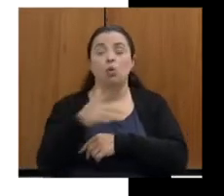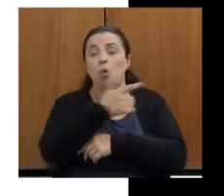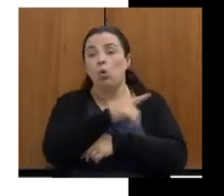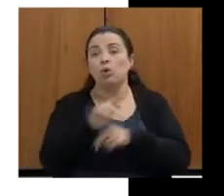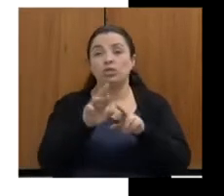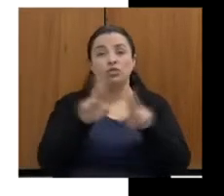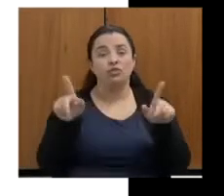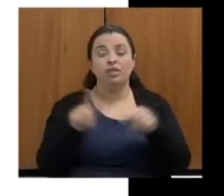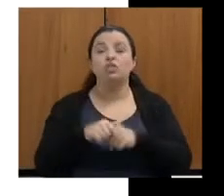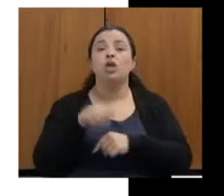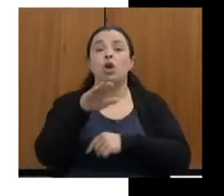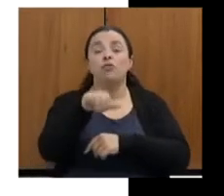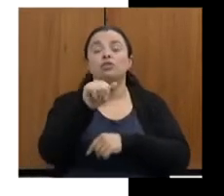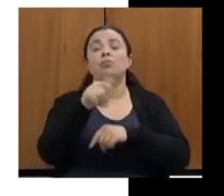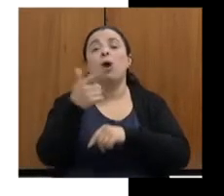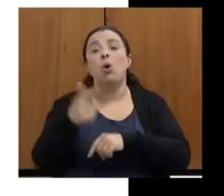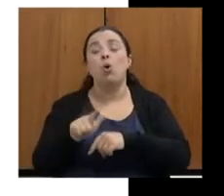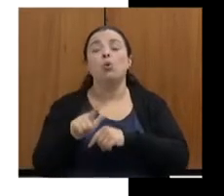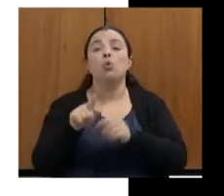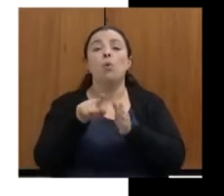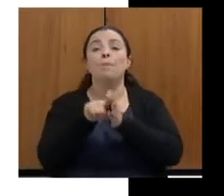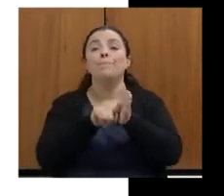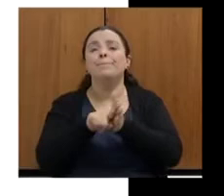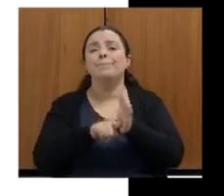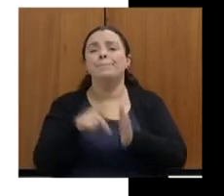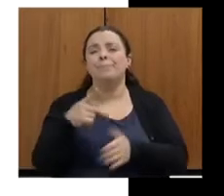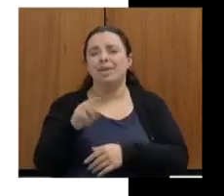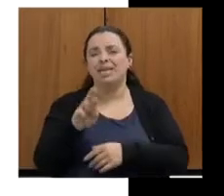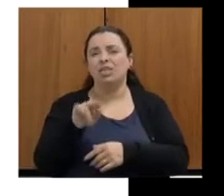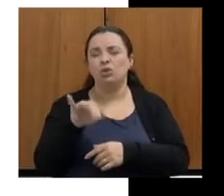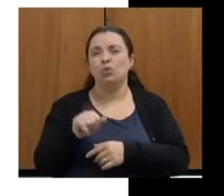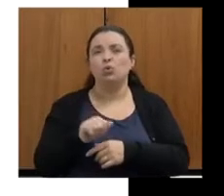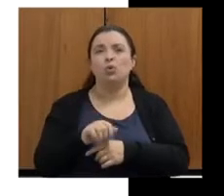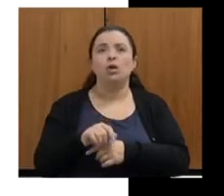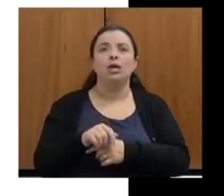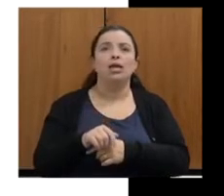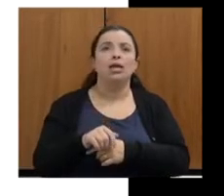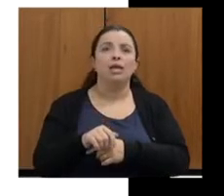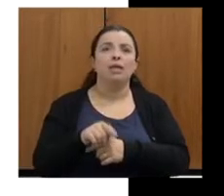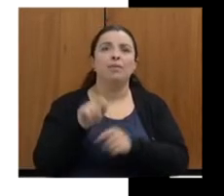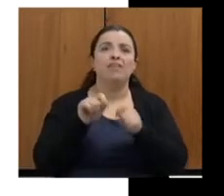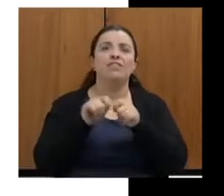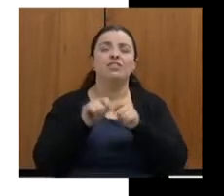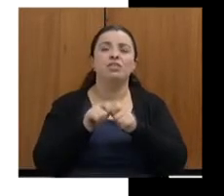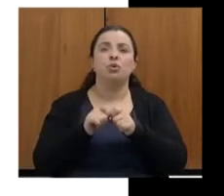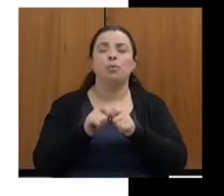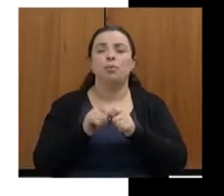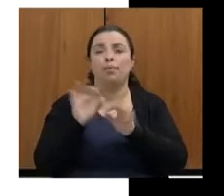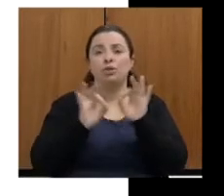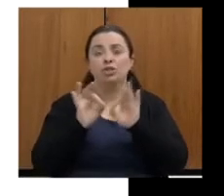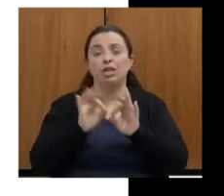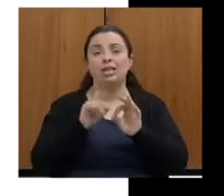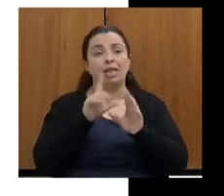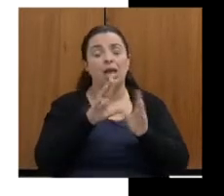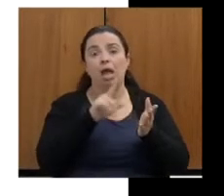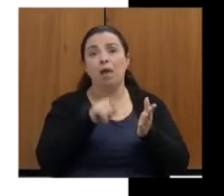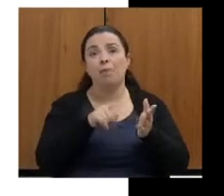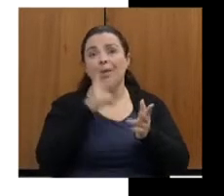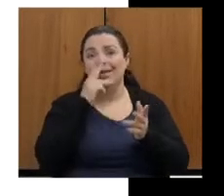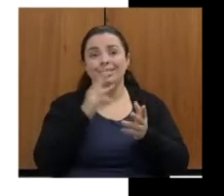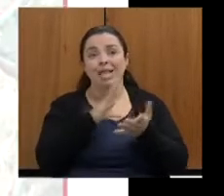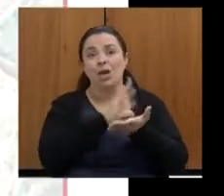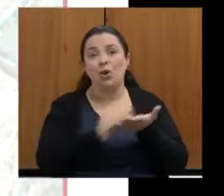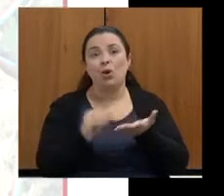um período para fazer isso que a Apple que apresenta esse outro projeto que na verdade é praticamente a cópia do projeto da renovável pode